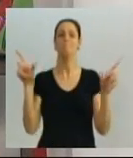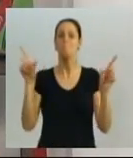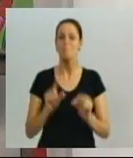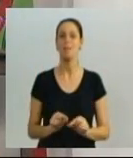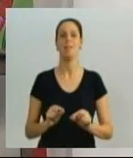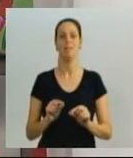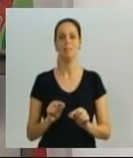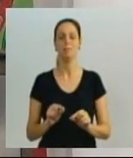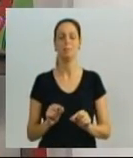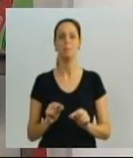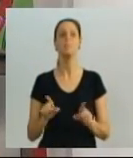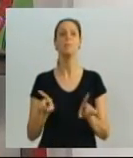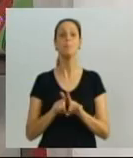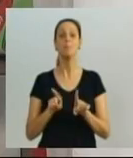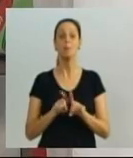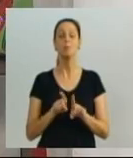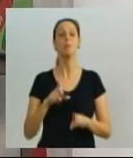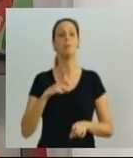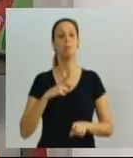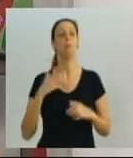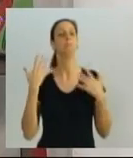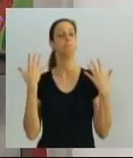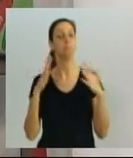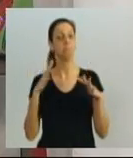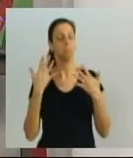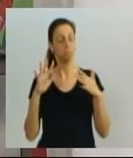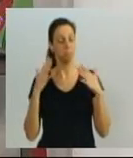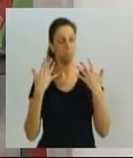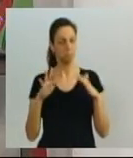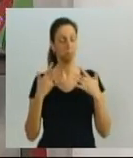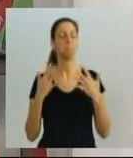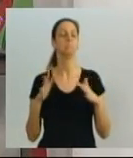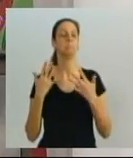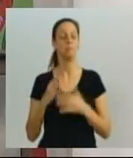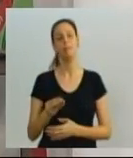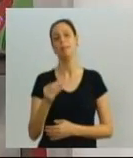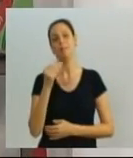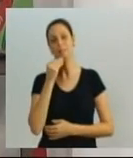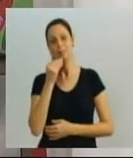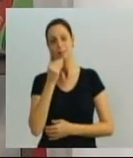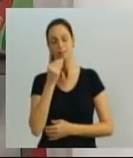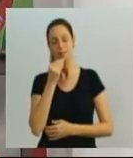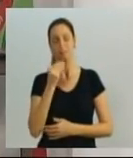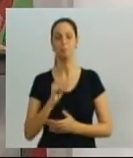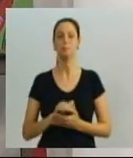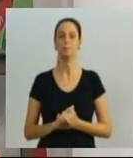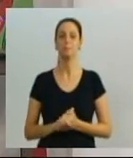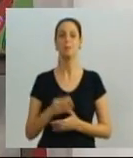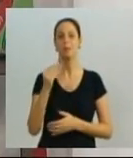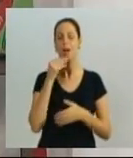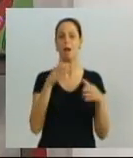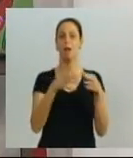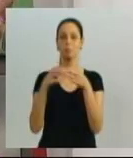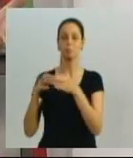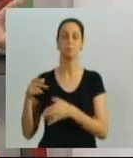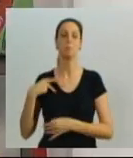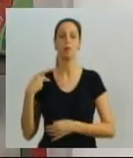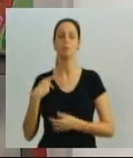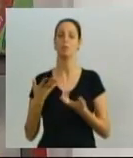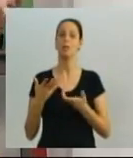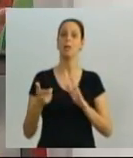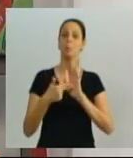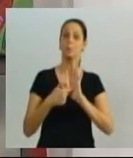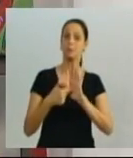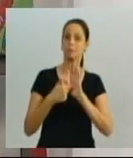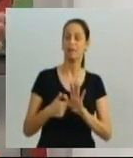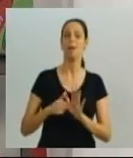correto? Tem o meu aplauso, tem. Obviamente que os partidos querem mostrar, e os